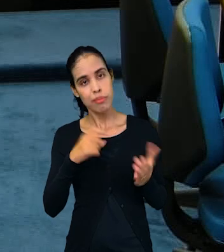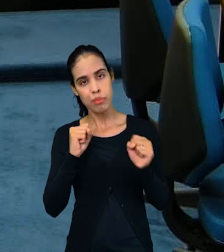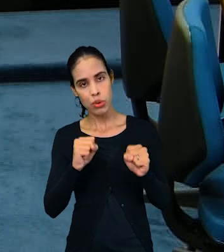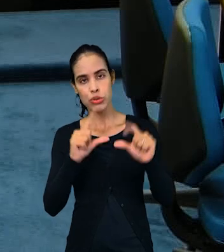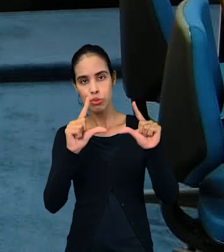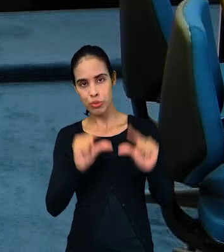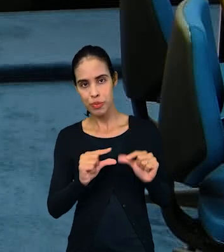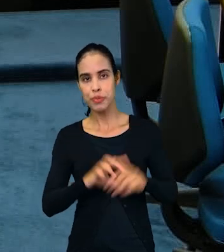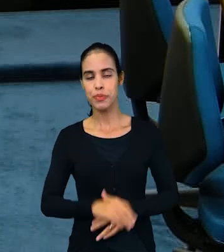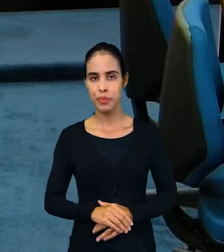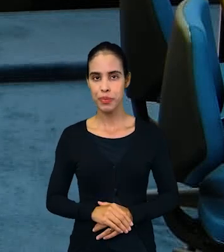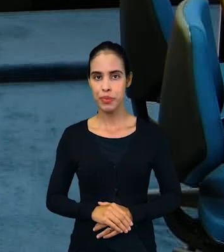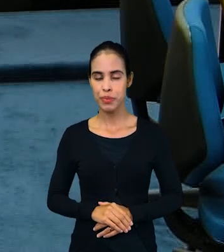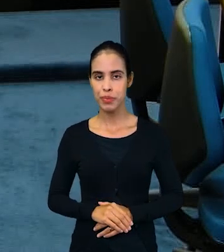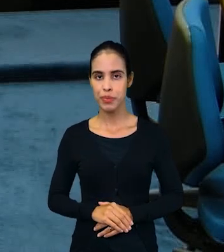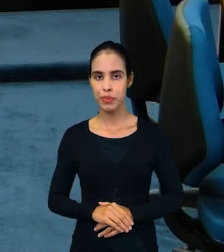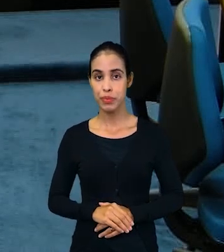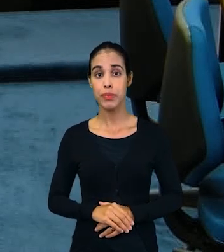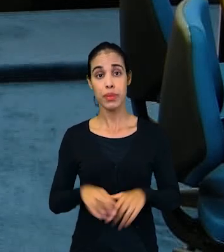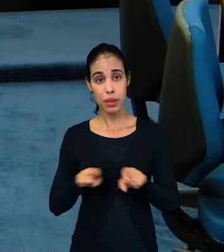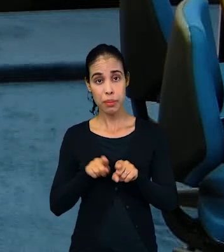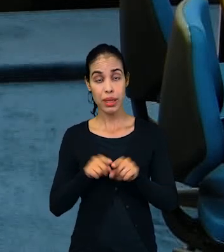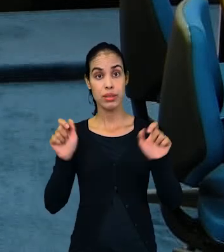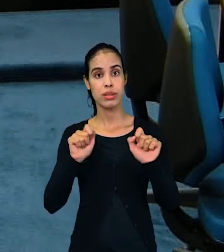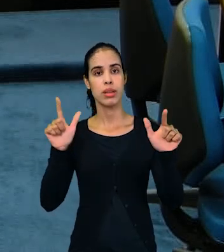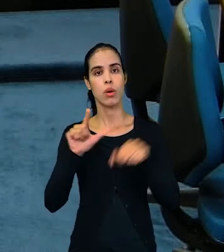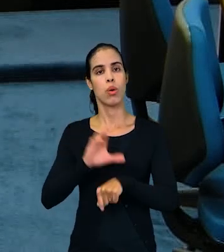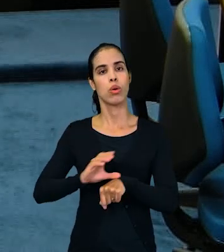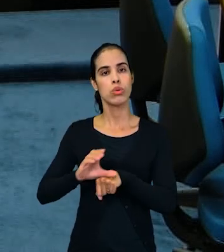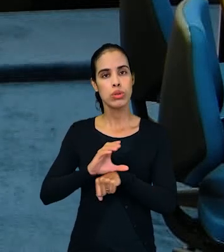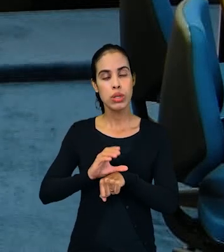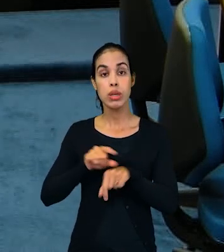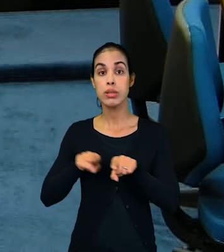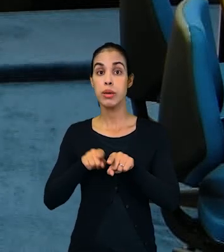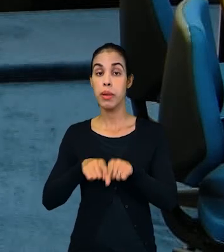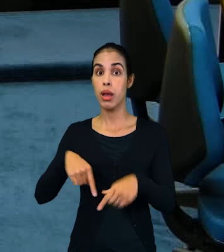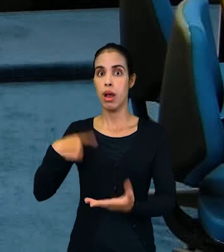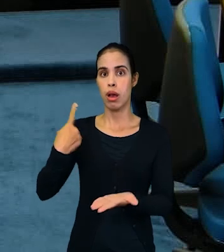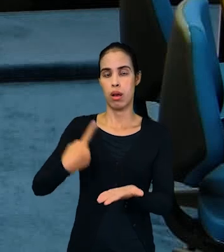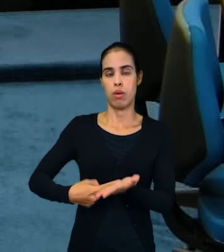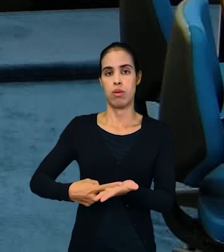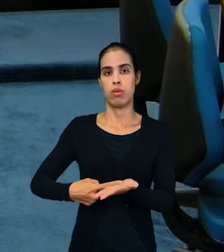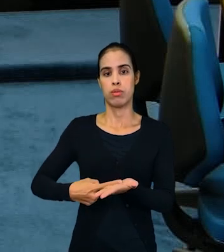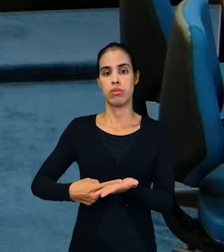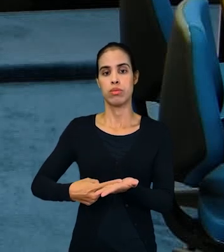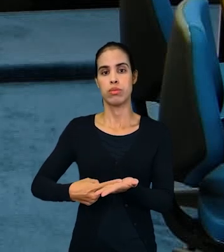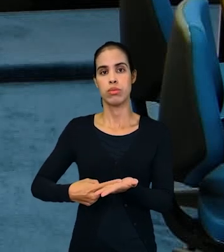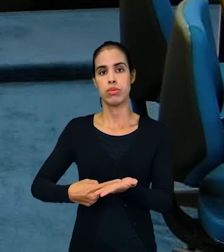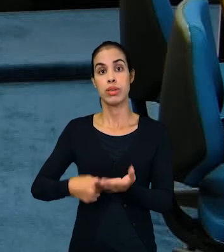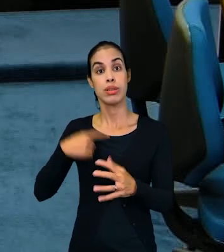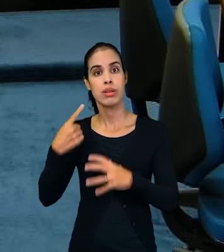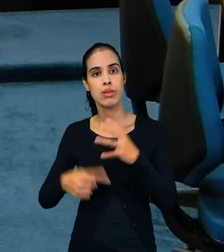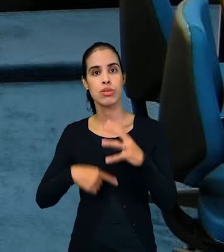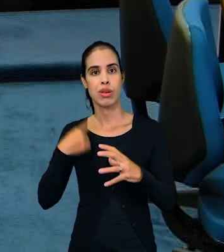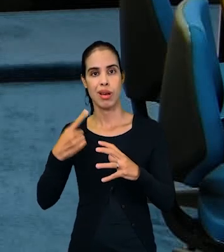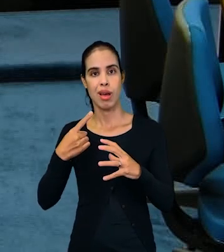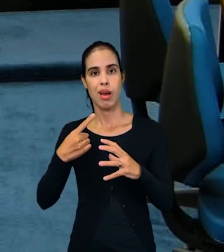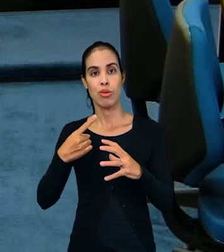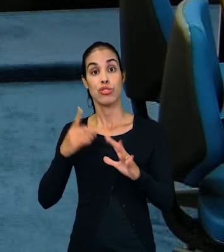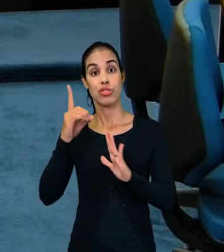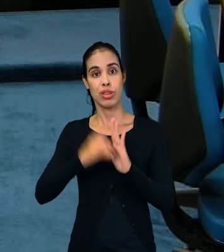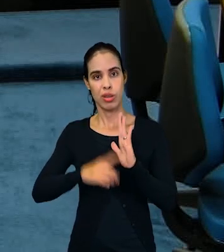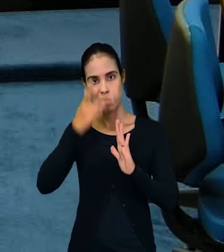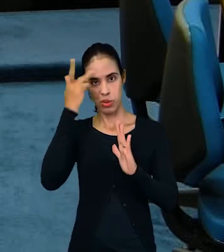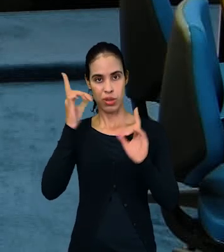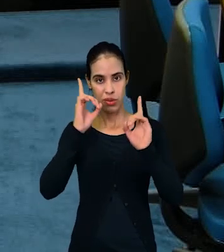chefe administrativa. A relatora destacou a Constituição, a Convenção Internacional sobre os Direitos das